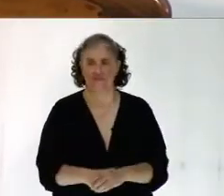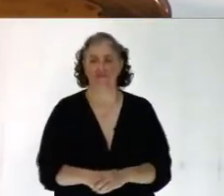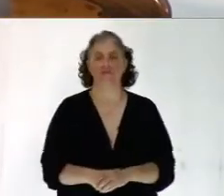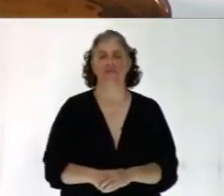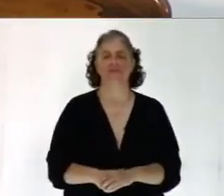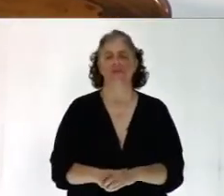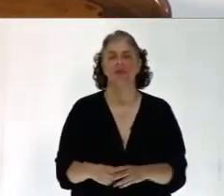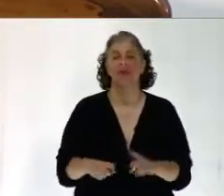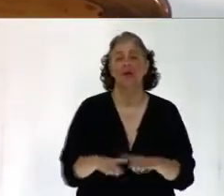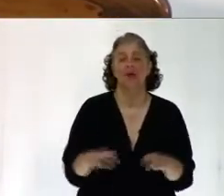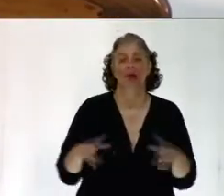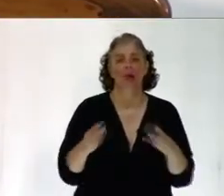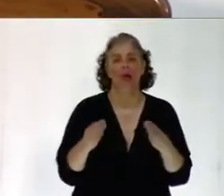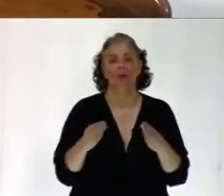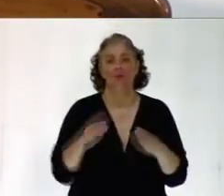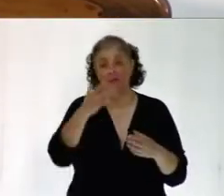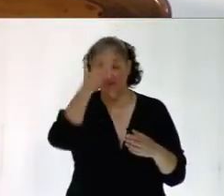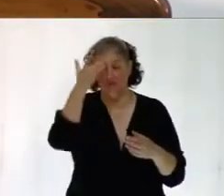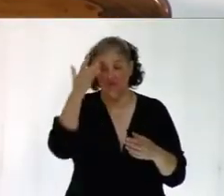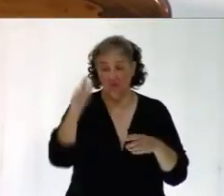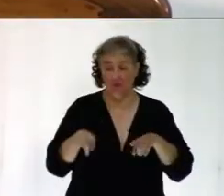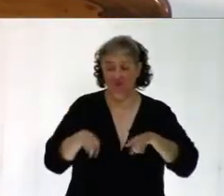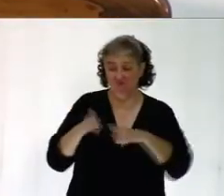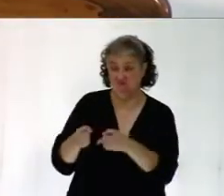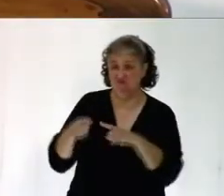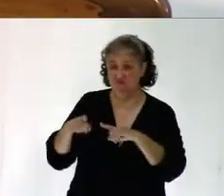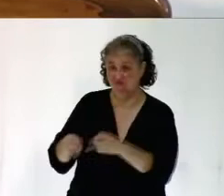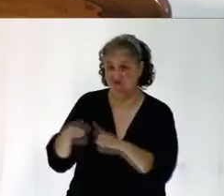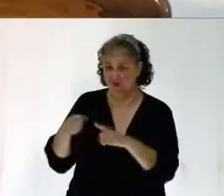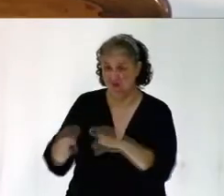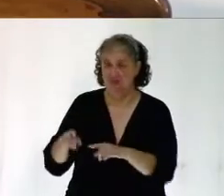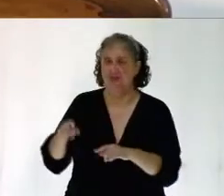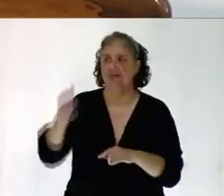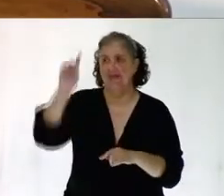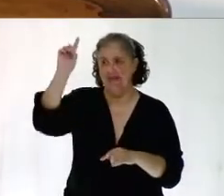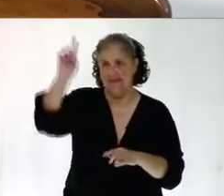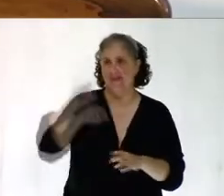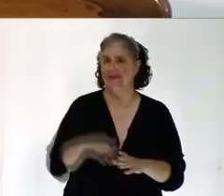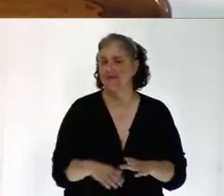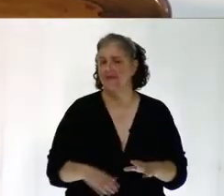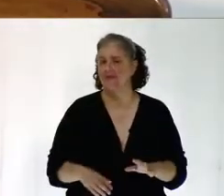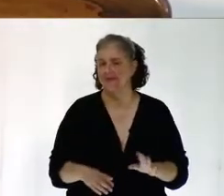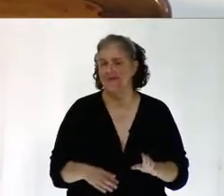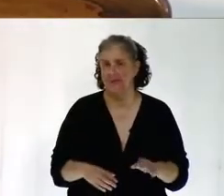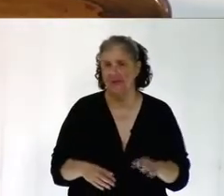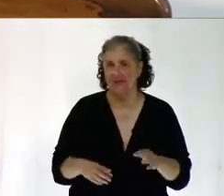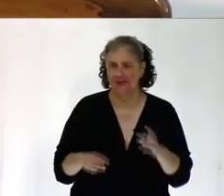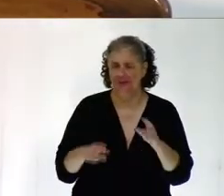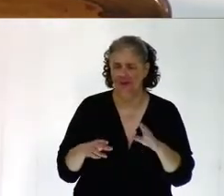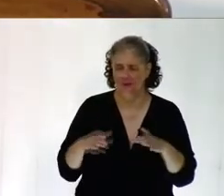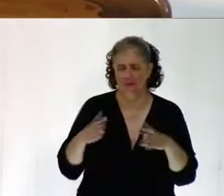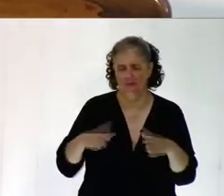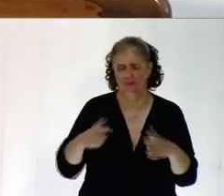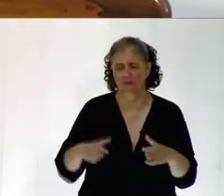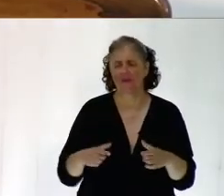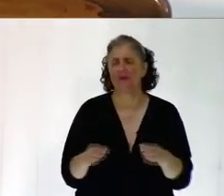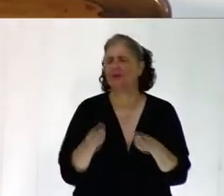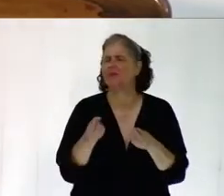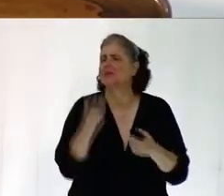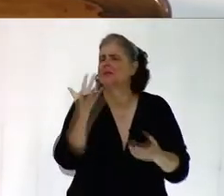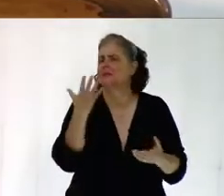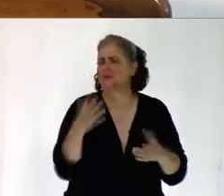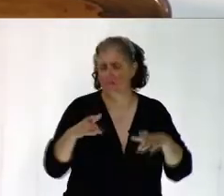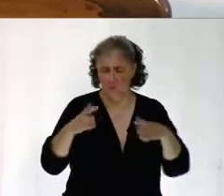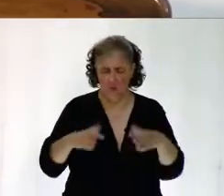vocês já tentaram o senhor emassar então vamos entender o que é mas ar qual é a situação lá de massar né